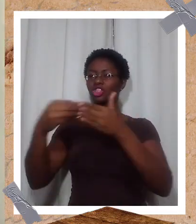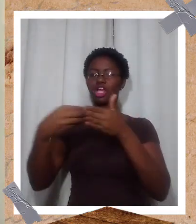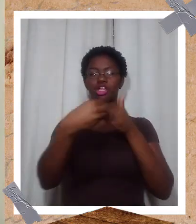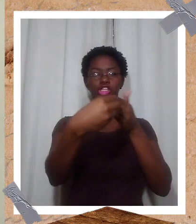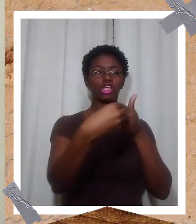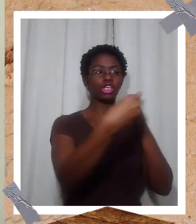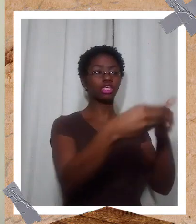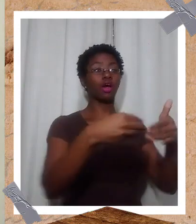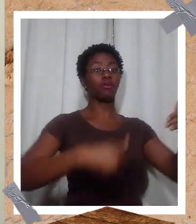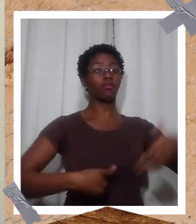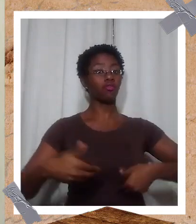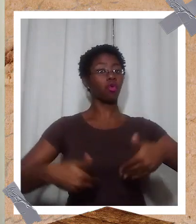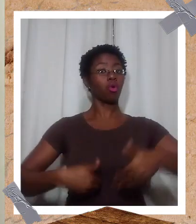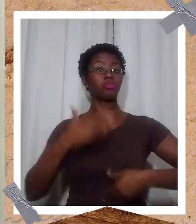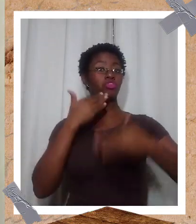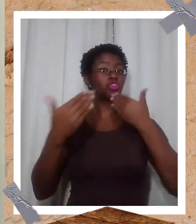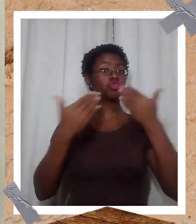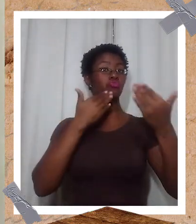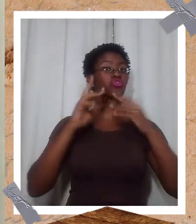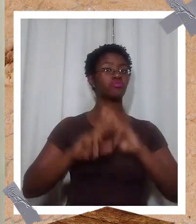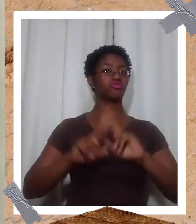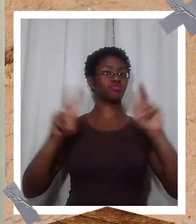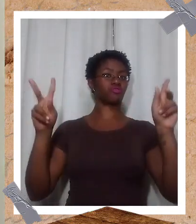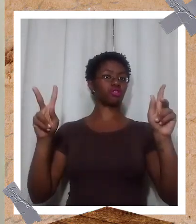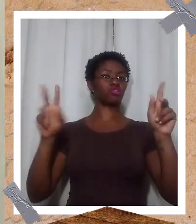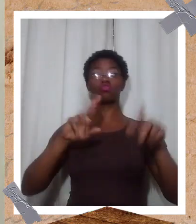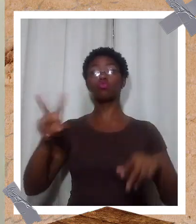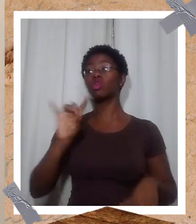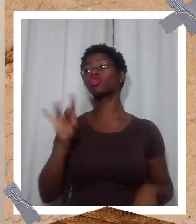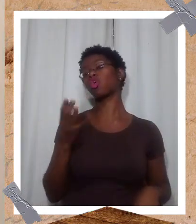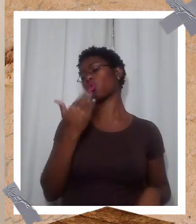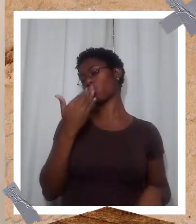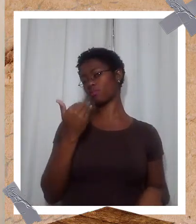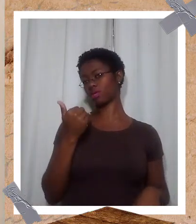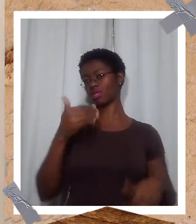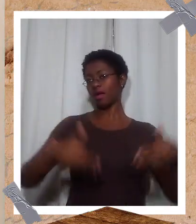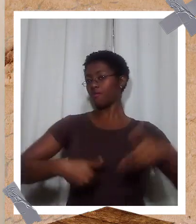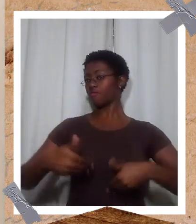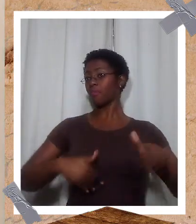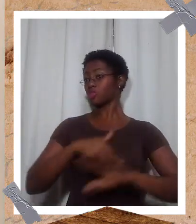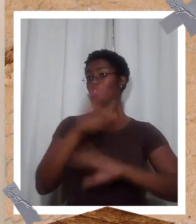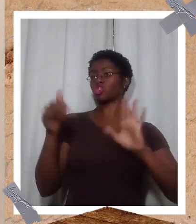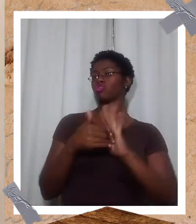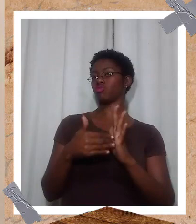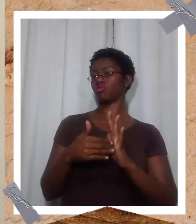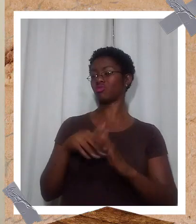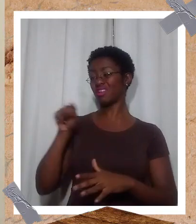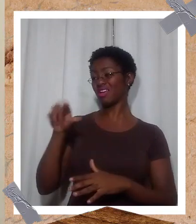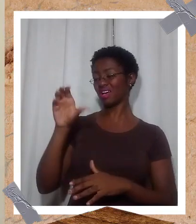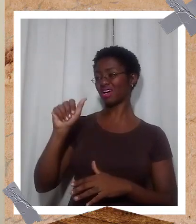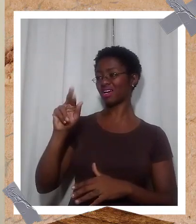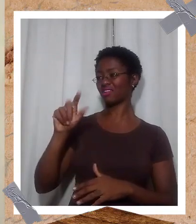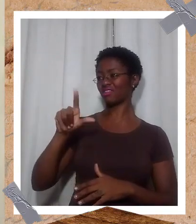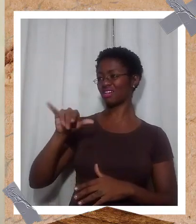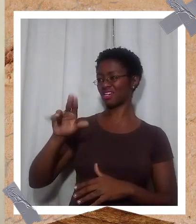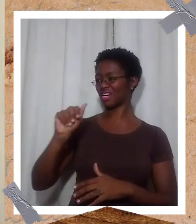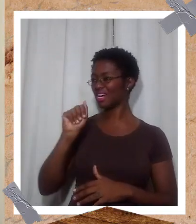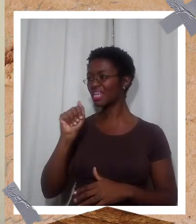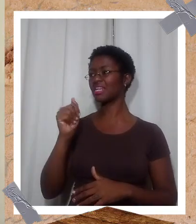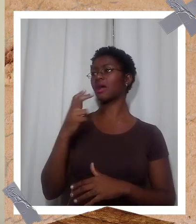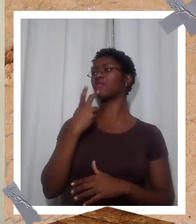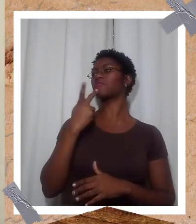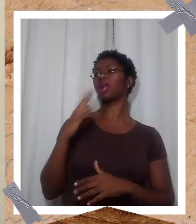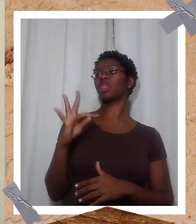fome. Então não é simplesmente a fome da comida, é a fome de tudo. E a Carolina sabe narrar isso, mas ela utiliza a